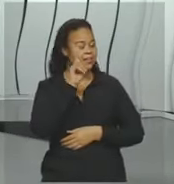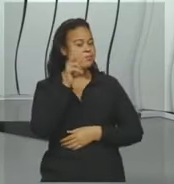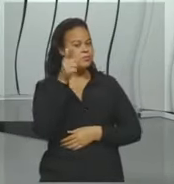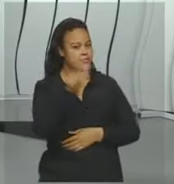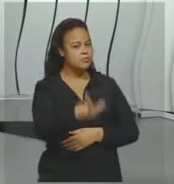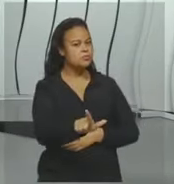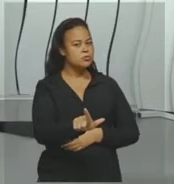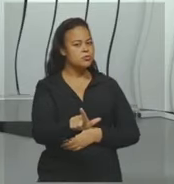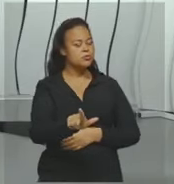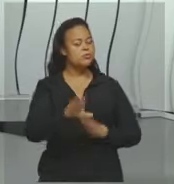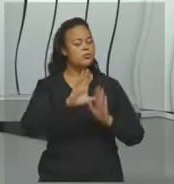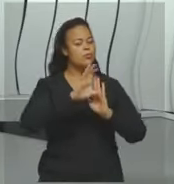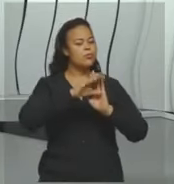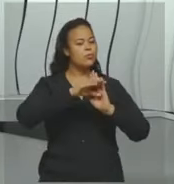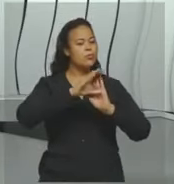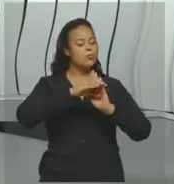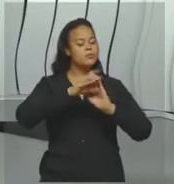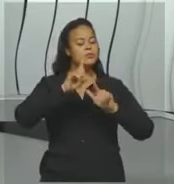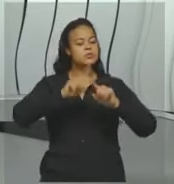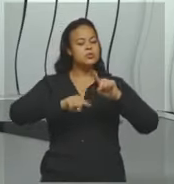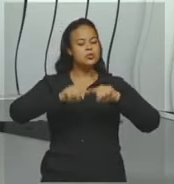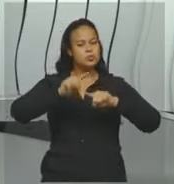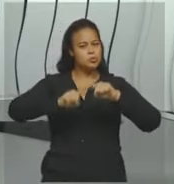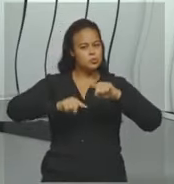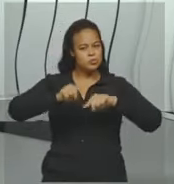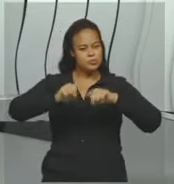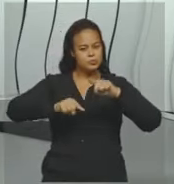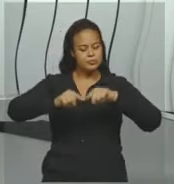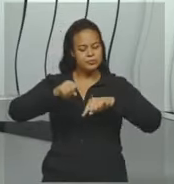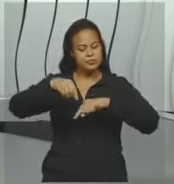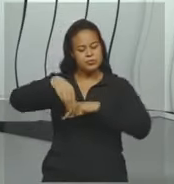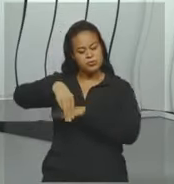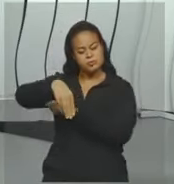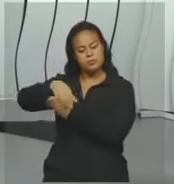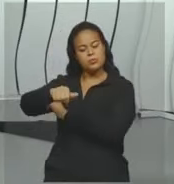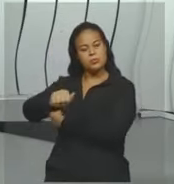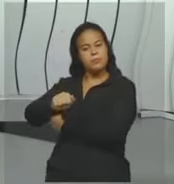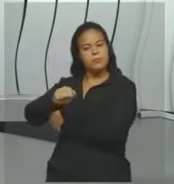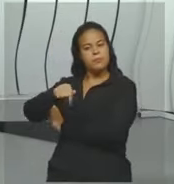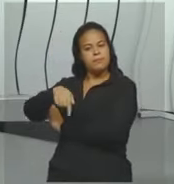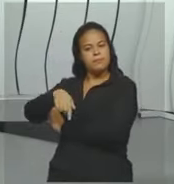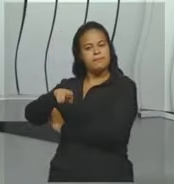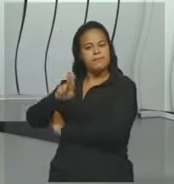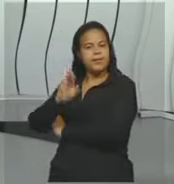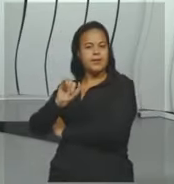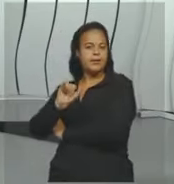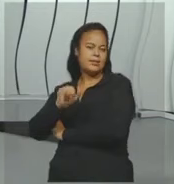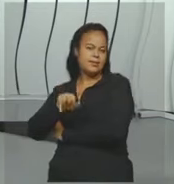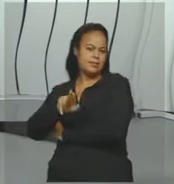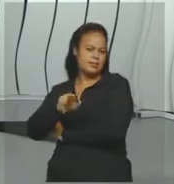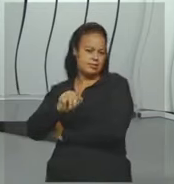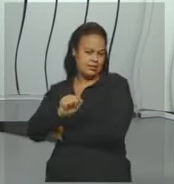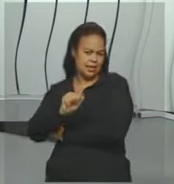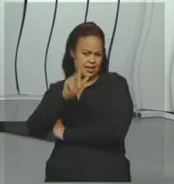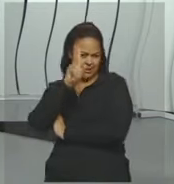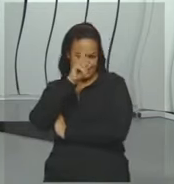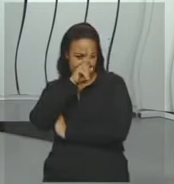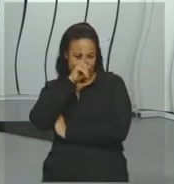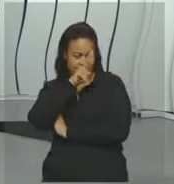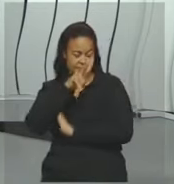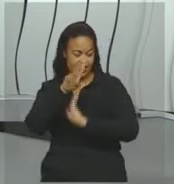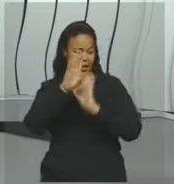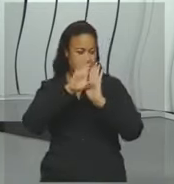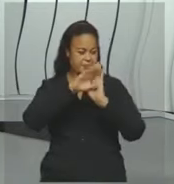conceito de máquinas e rapidamente relembrar um pouquinho do conceito da aula anterior, quando a gente falou